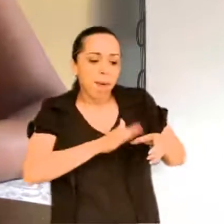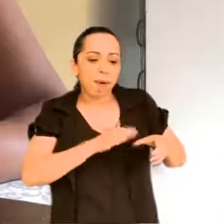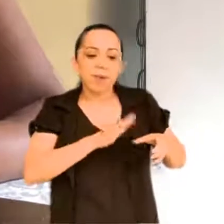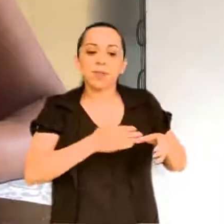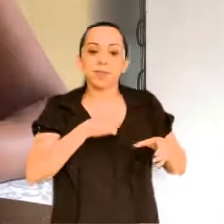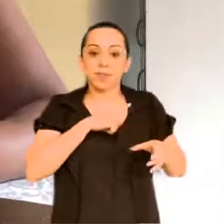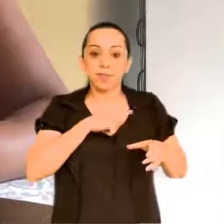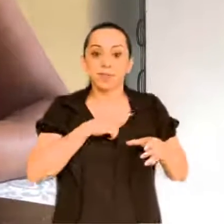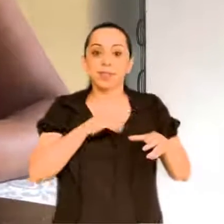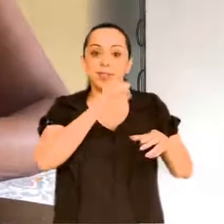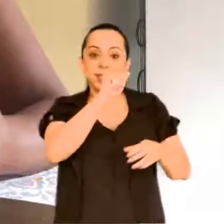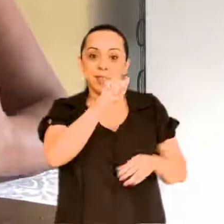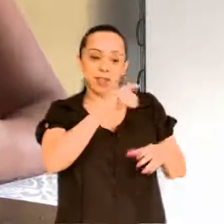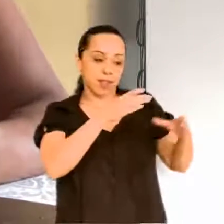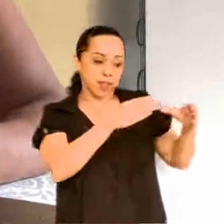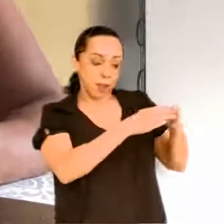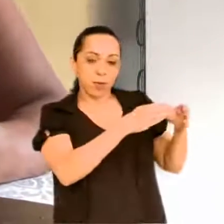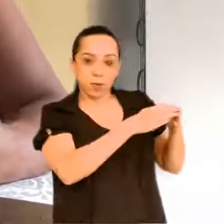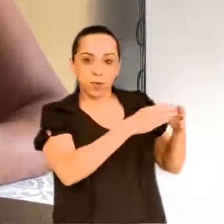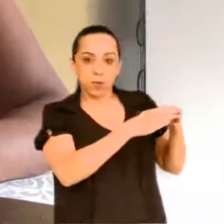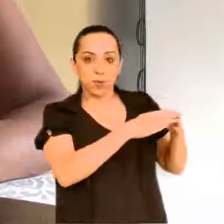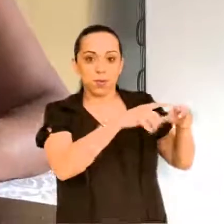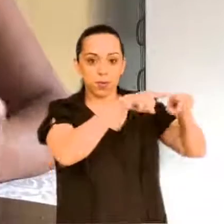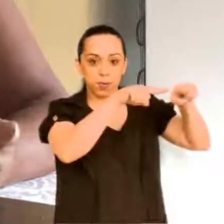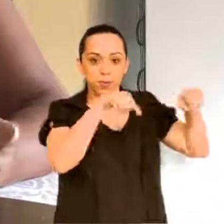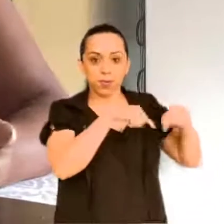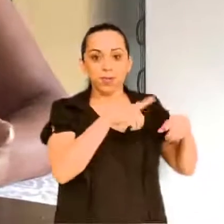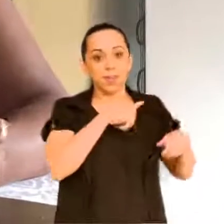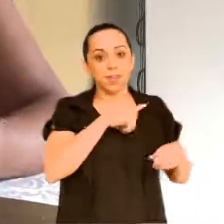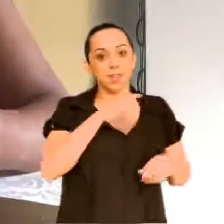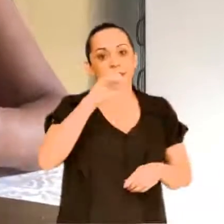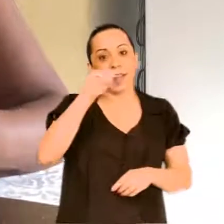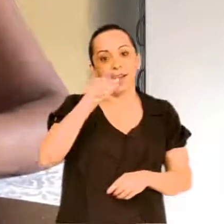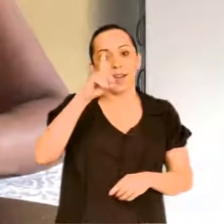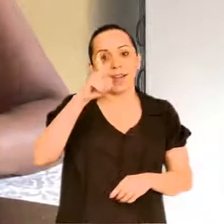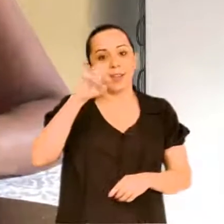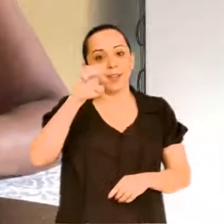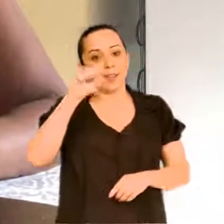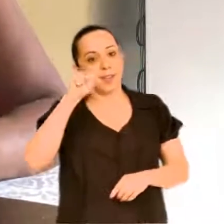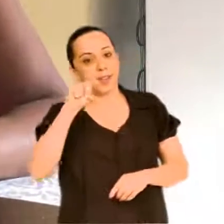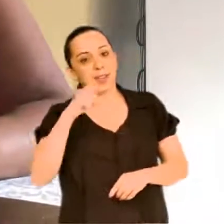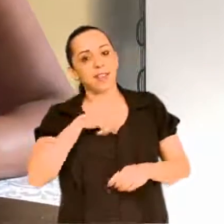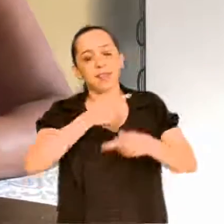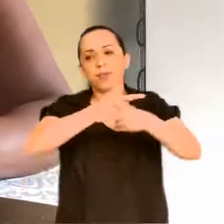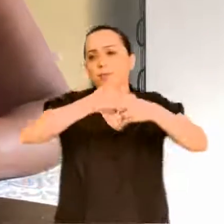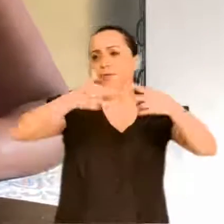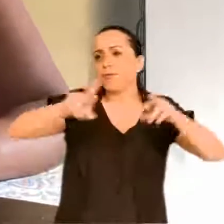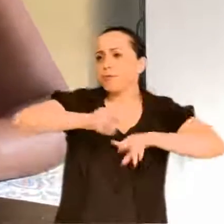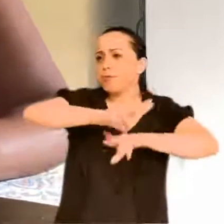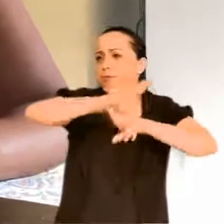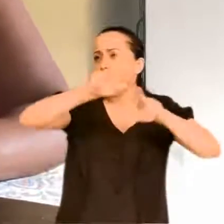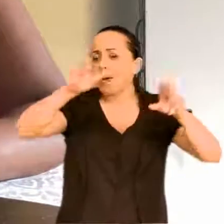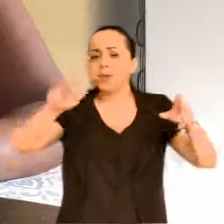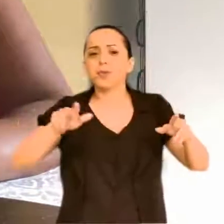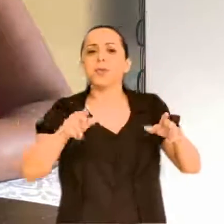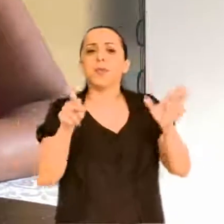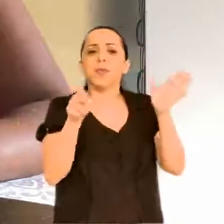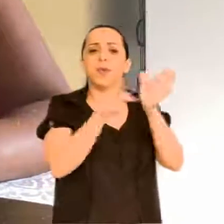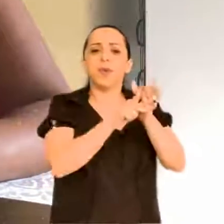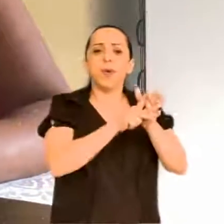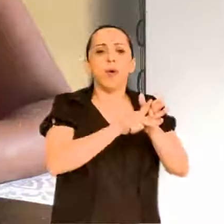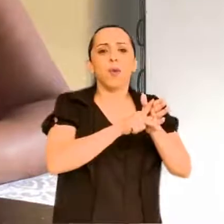é de percussão. E nessa percussão tem uma ala, que é da qual eu faço parte, que é a ala dos ABs.